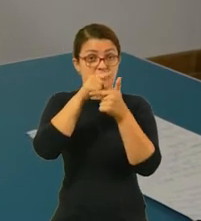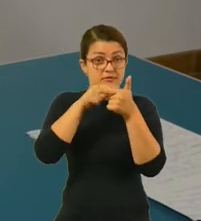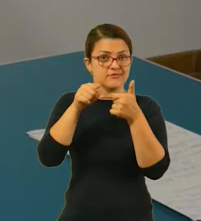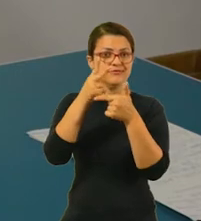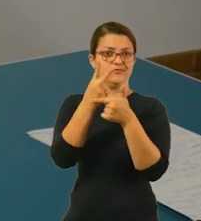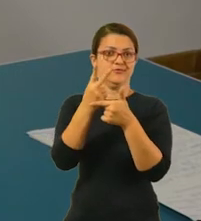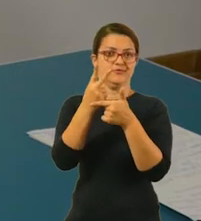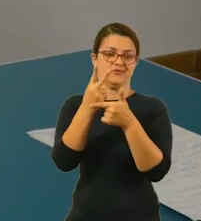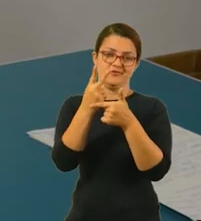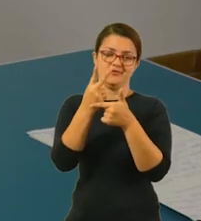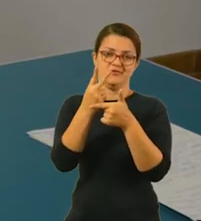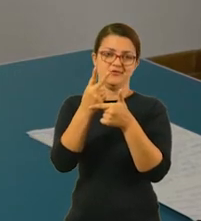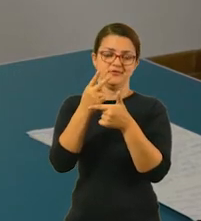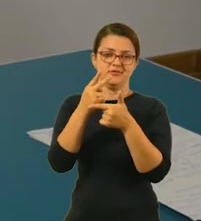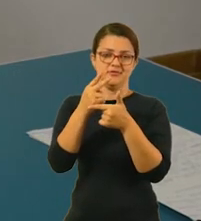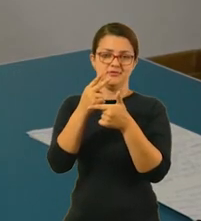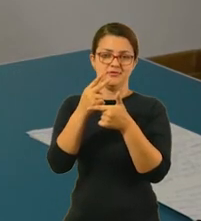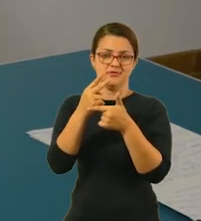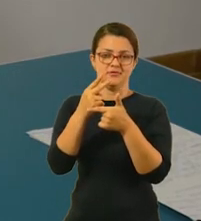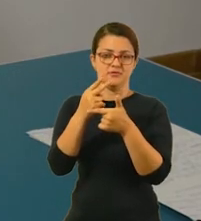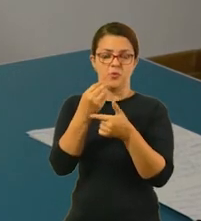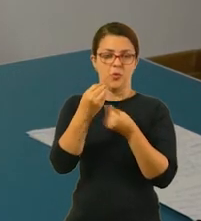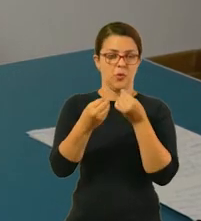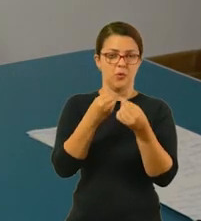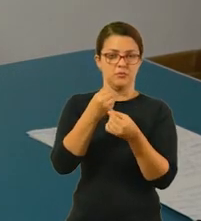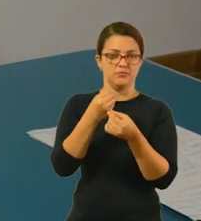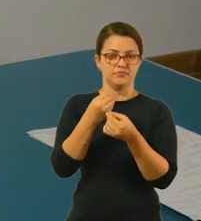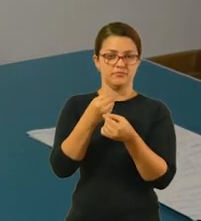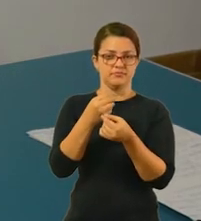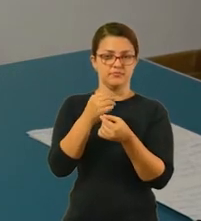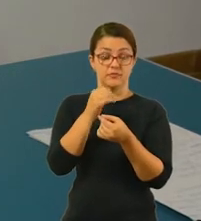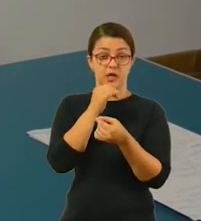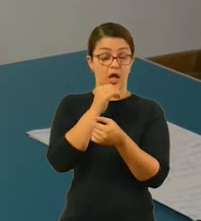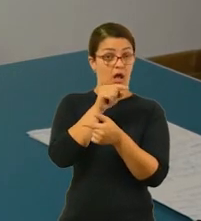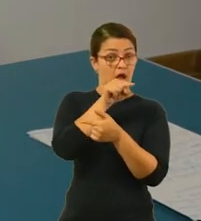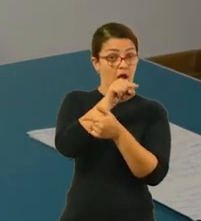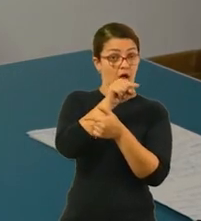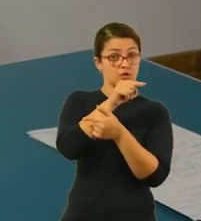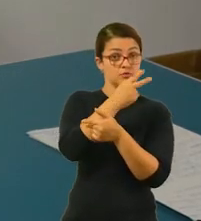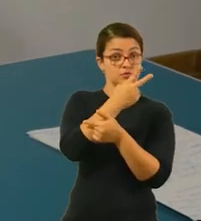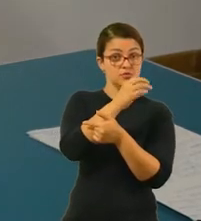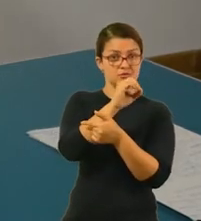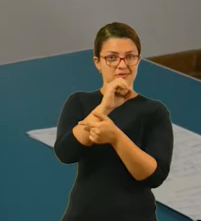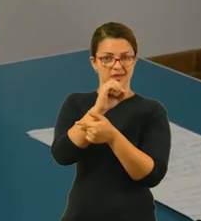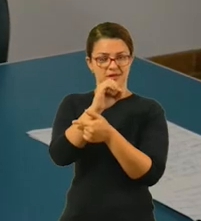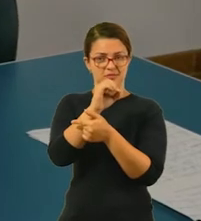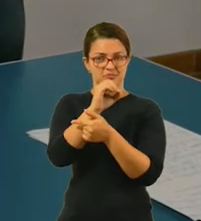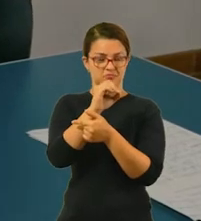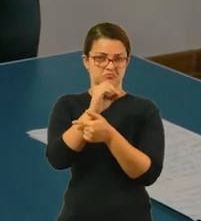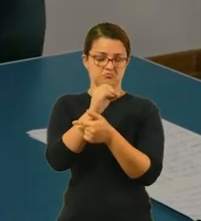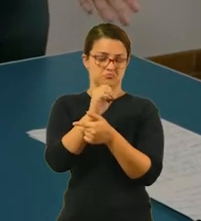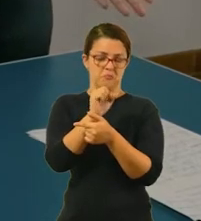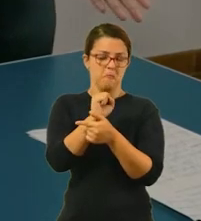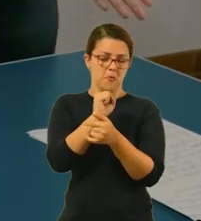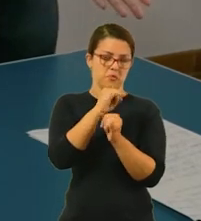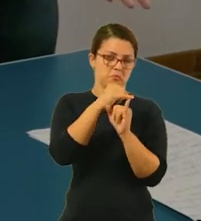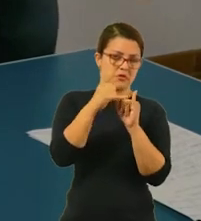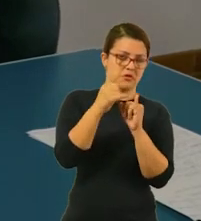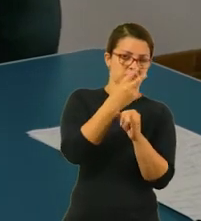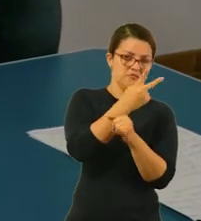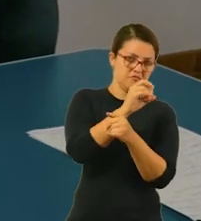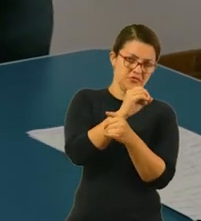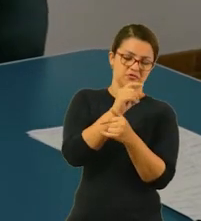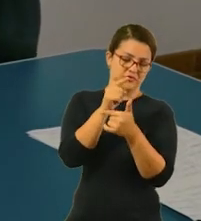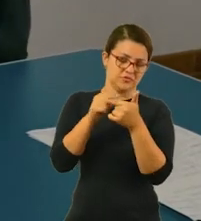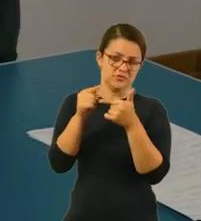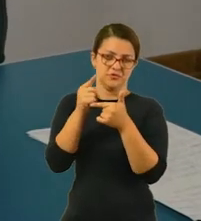por 2, tá? Então, como vocês podem fazer? No lugar de considerar o número 200, você pode considerar o número 20, certo? Porque a metade de 20 é mais